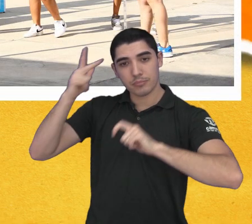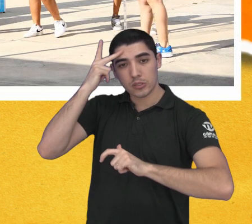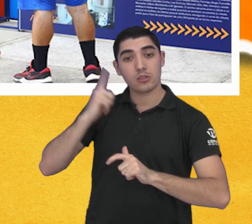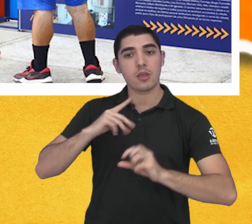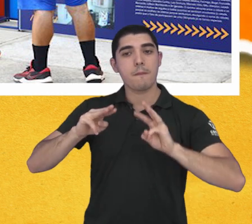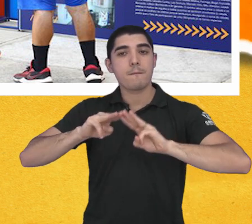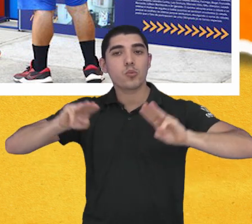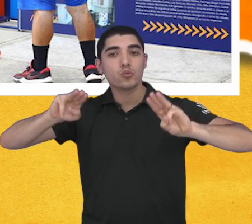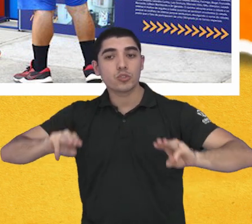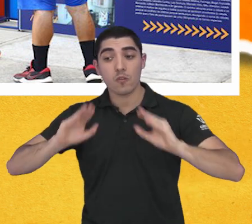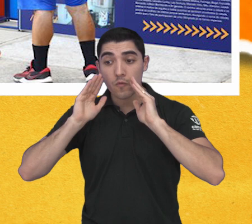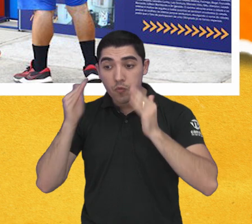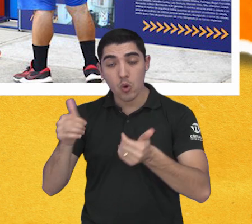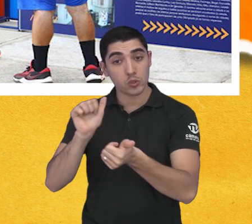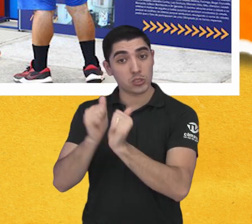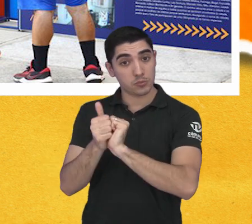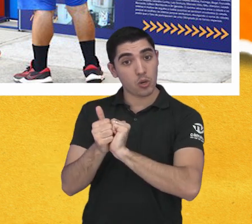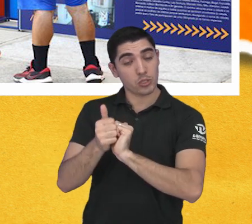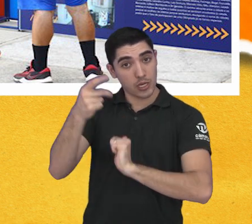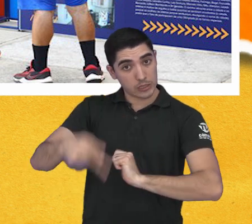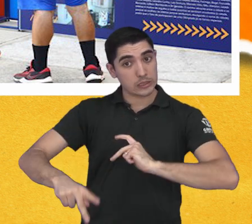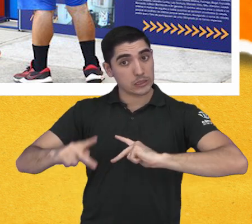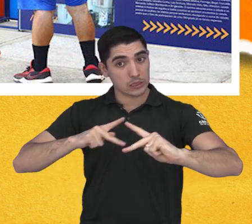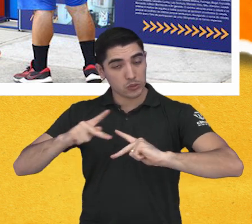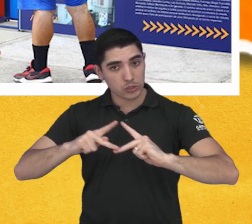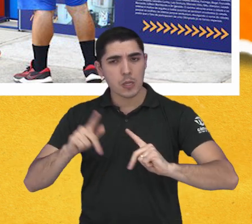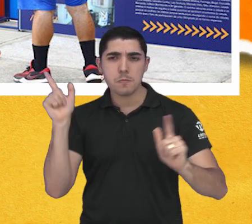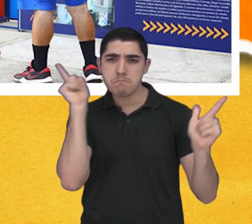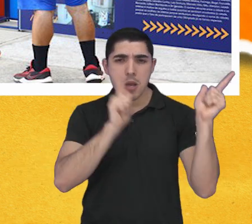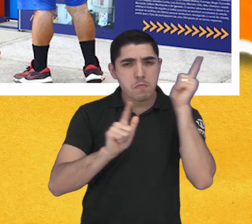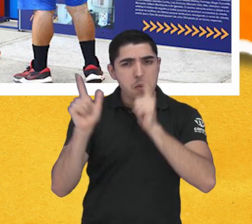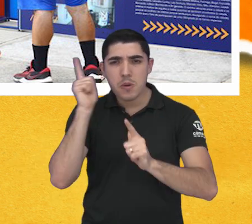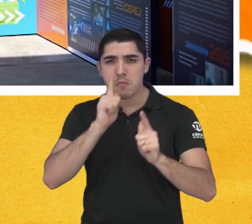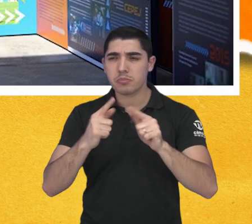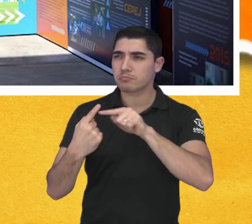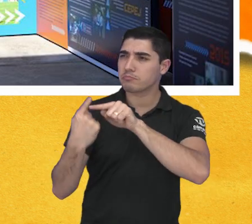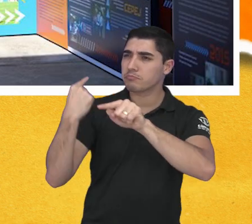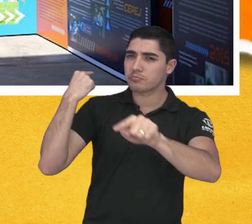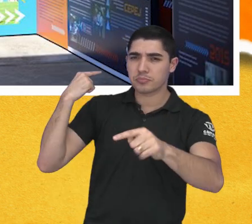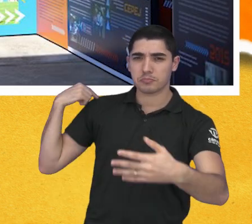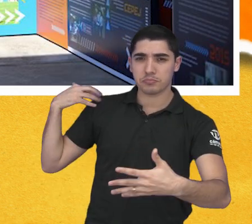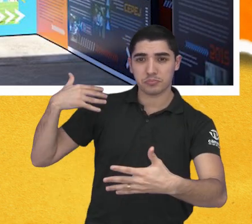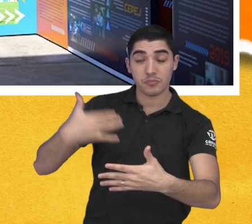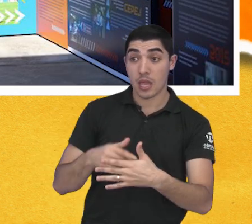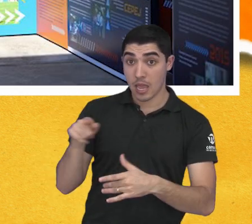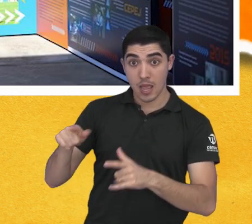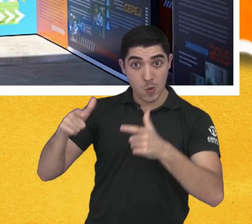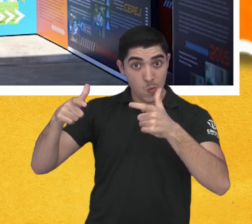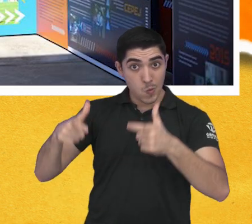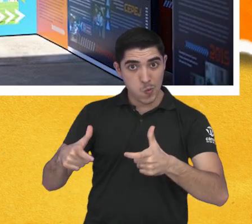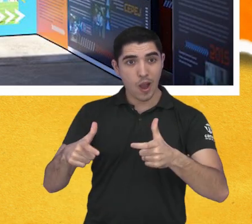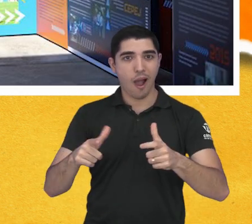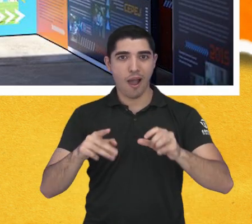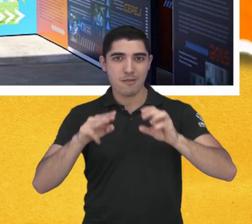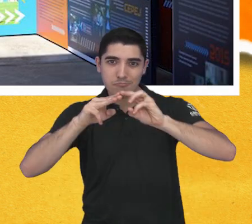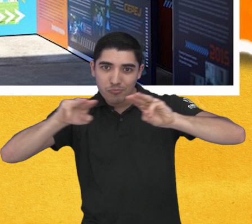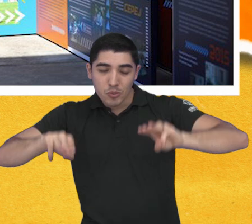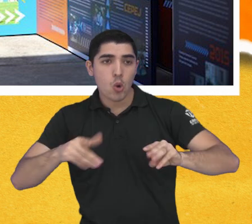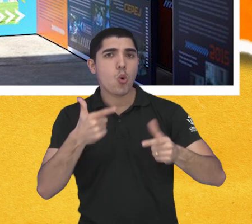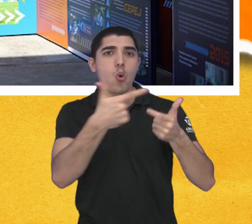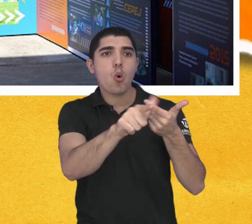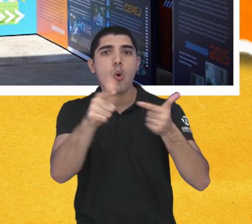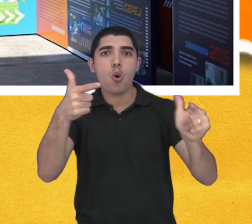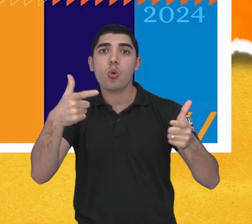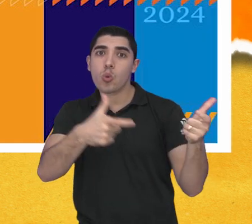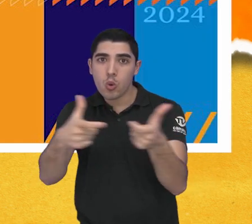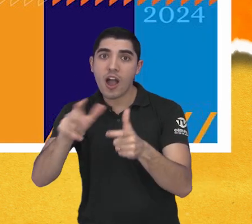exposição itinerante Museu de Esportes de São José dos Campos, Conquistas de uma Trajetória. A mostra, que passará por outros